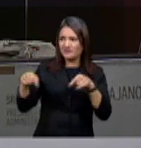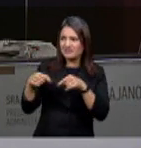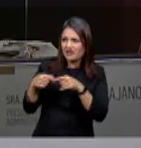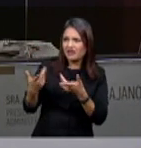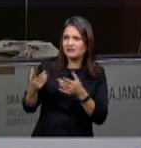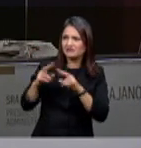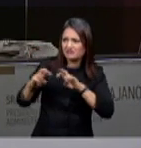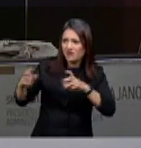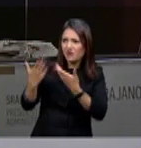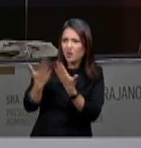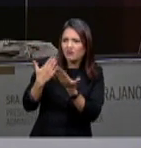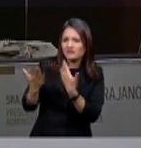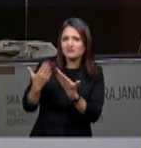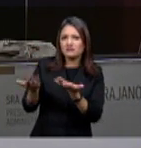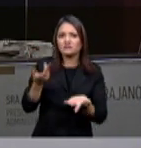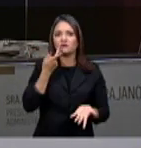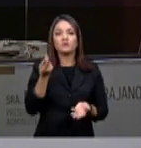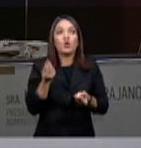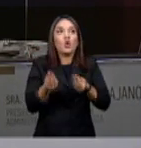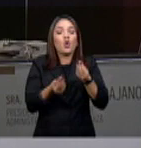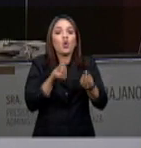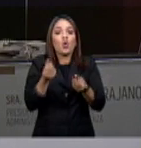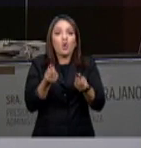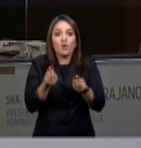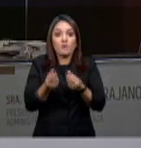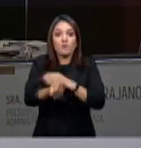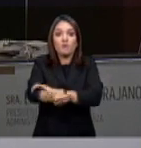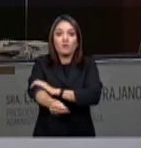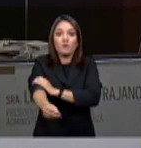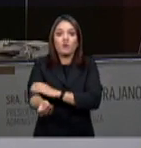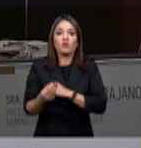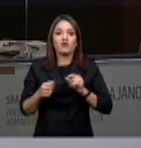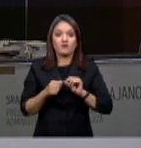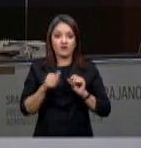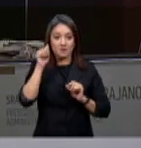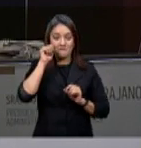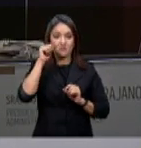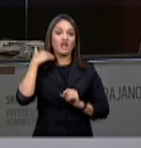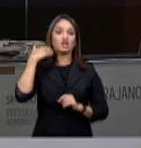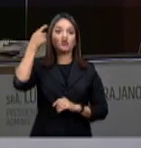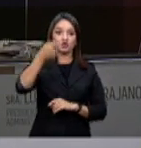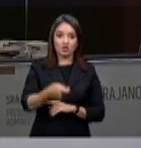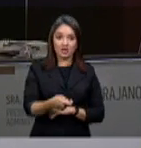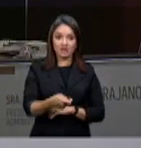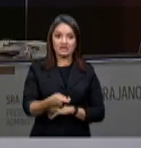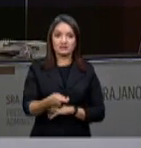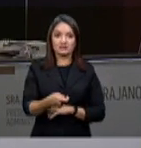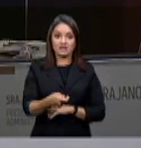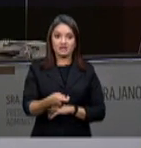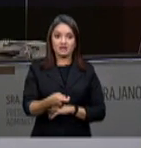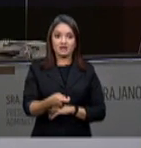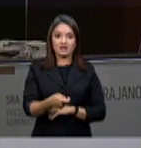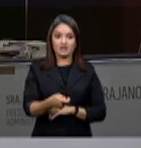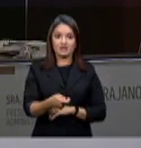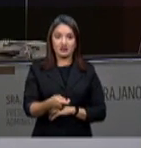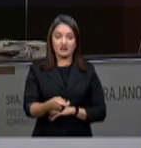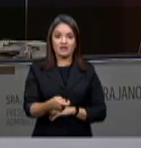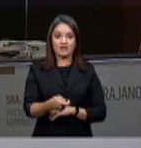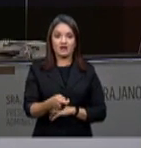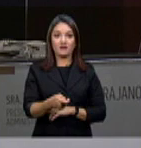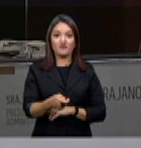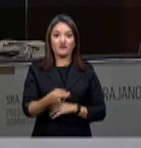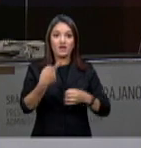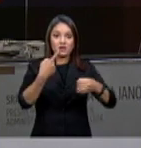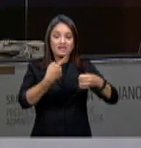e vocês falaram como é que vai sair uma juízo e ela tem que ir para uma cidade até vai ser fazer